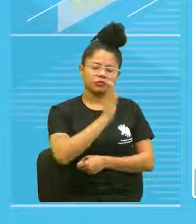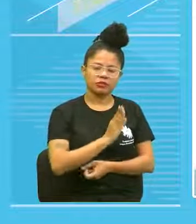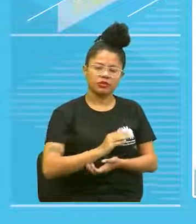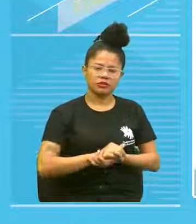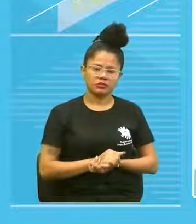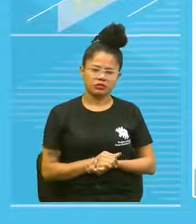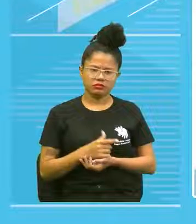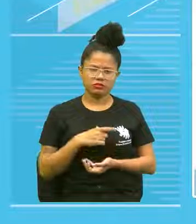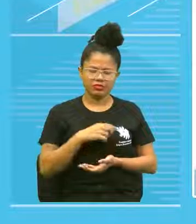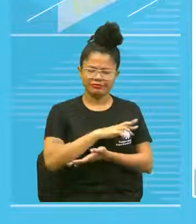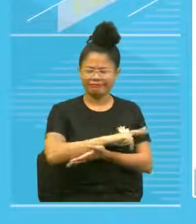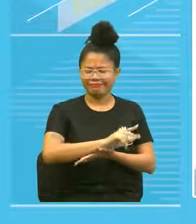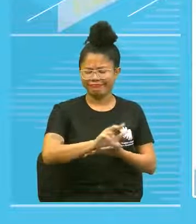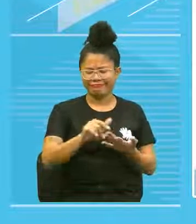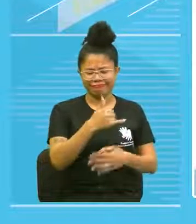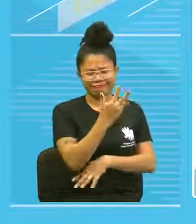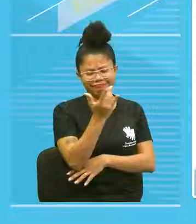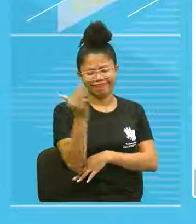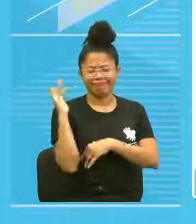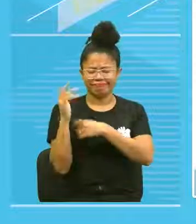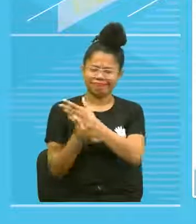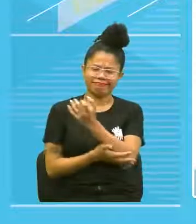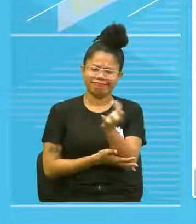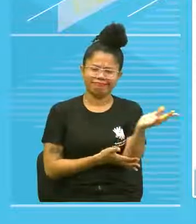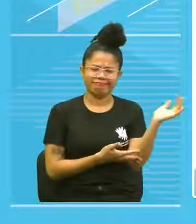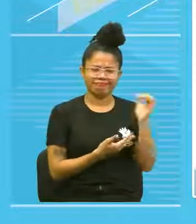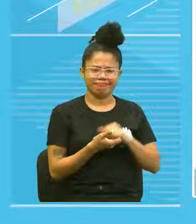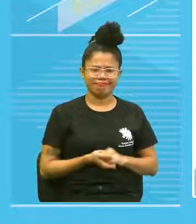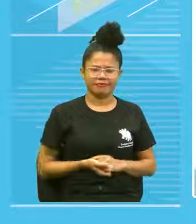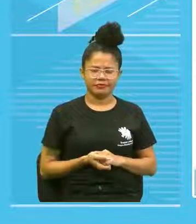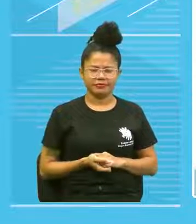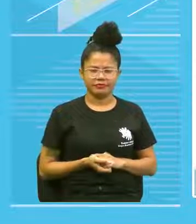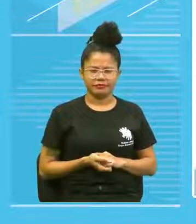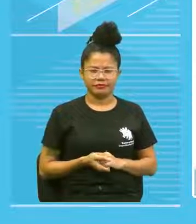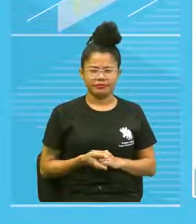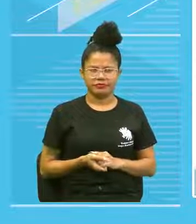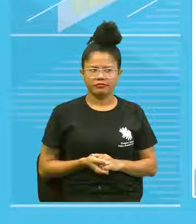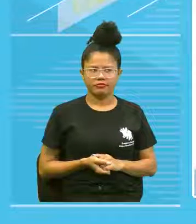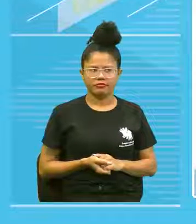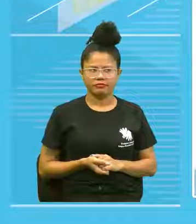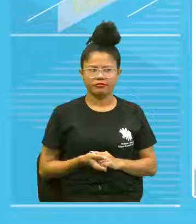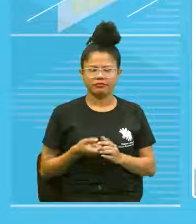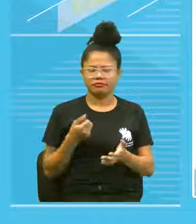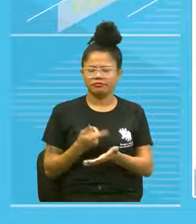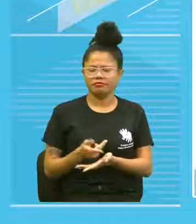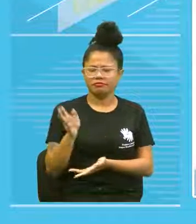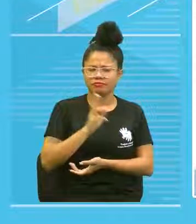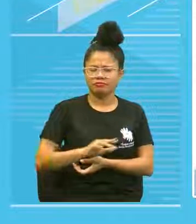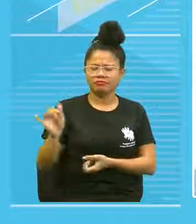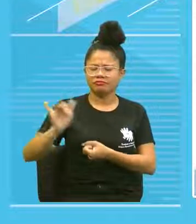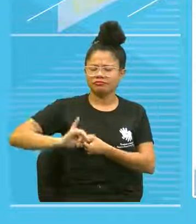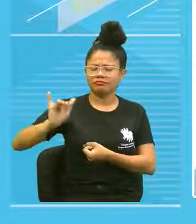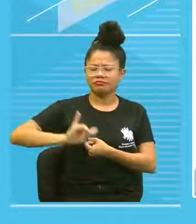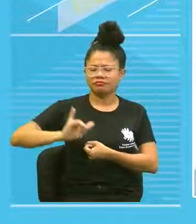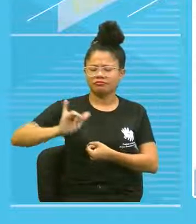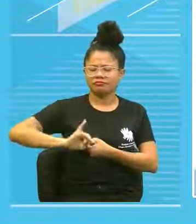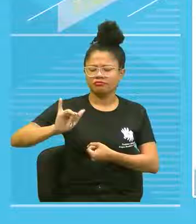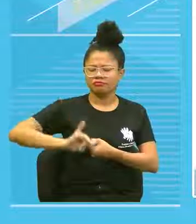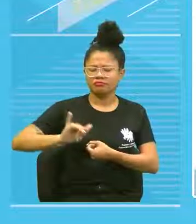das plantações das propriedades aí fica com usando gasolina do